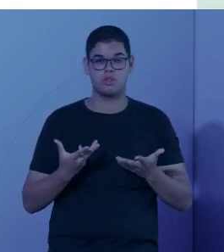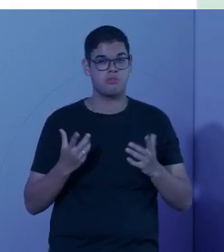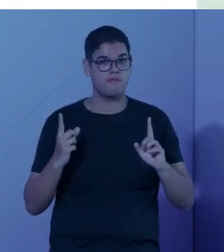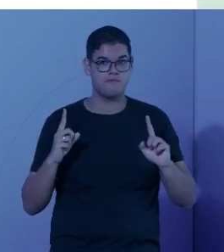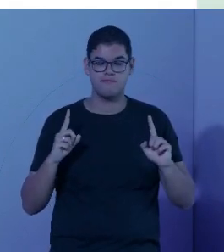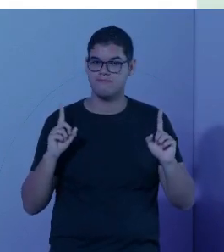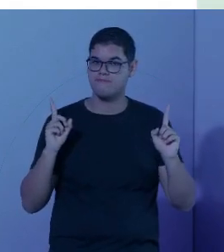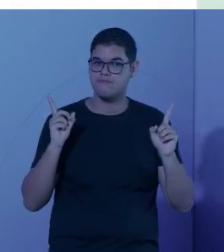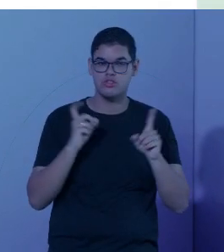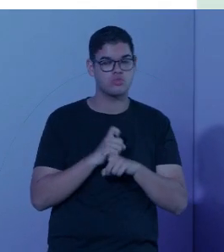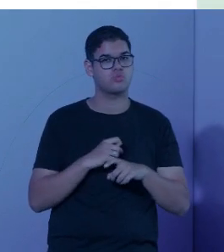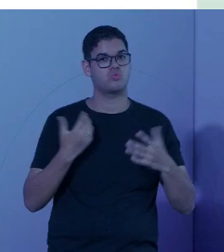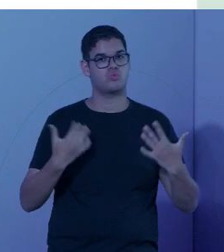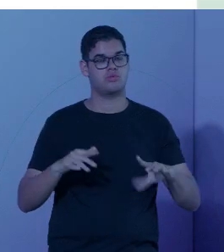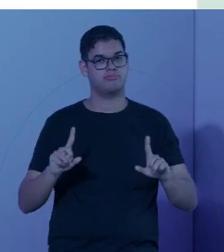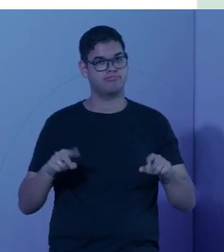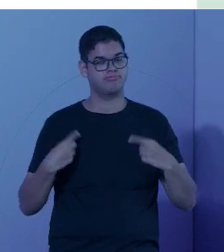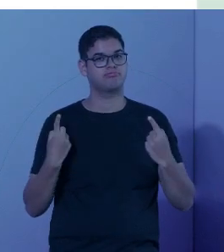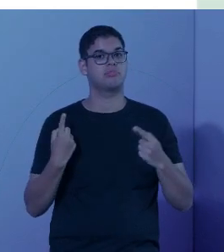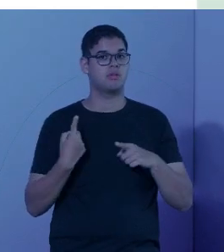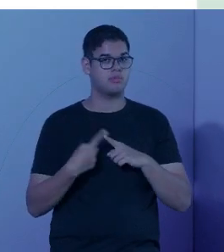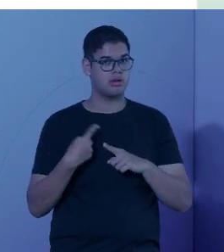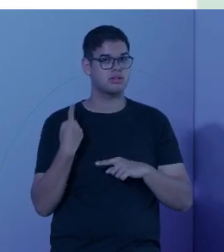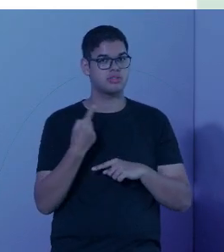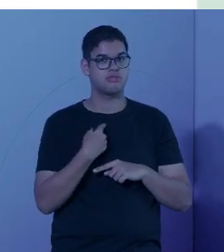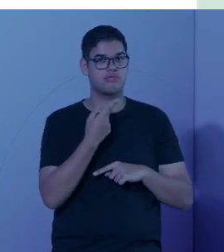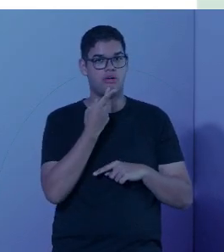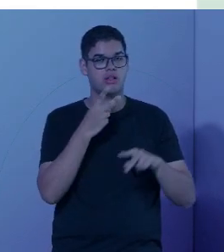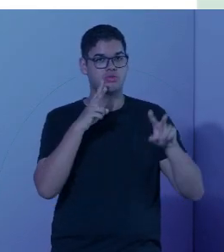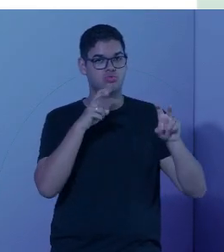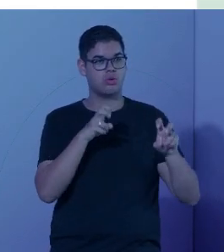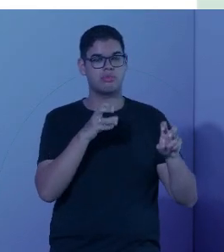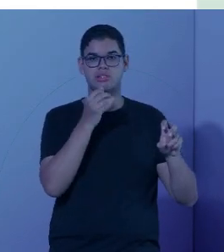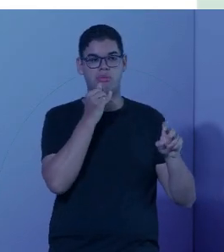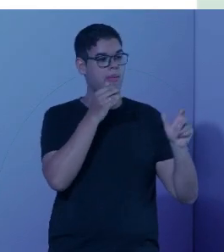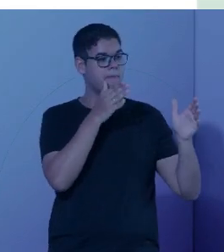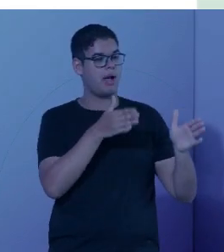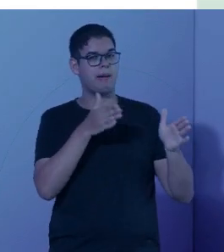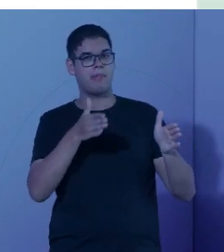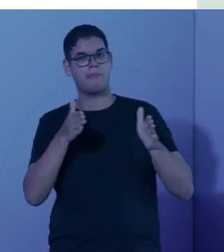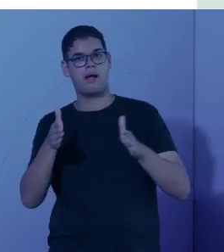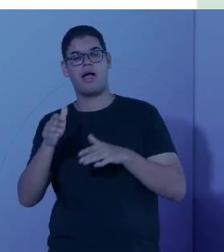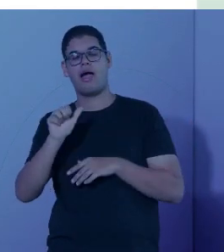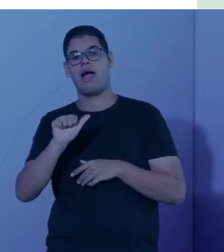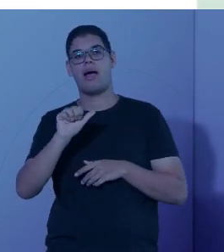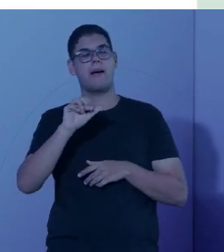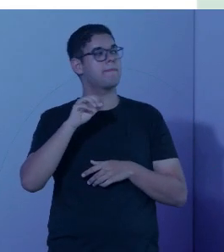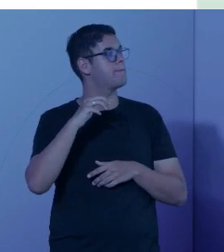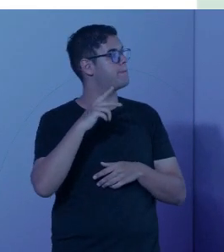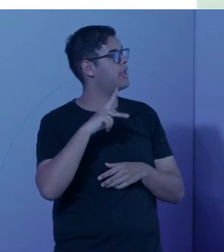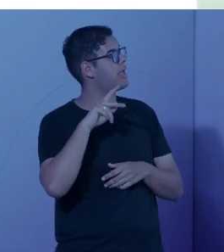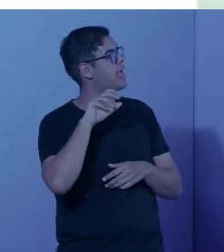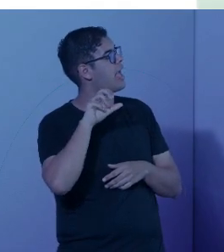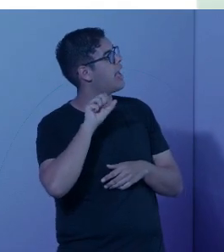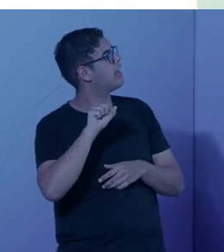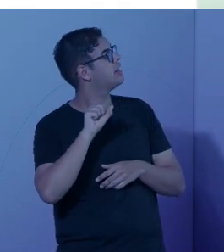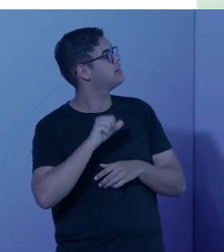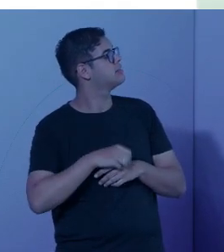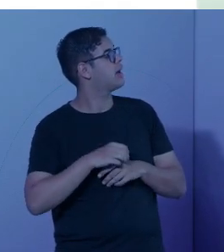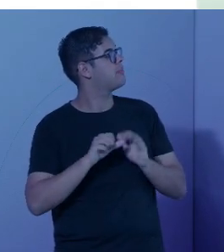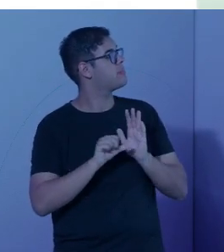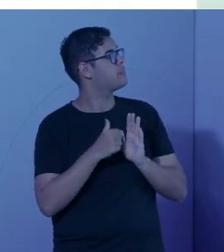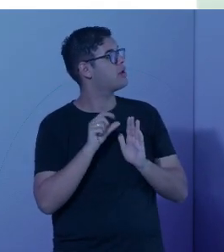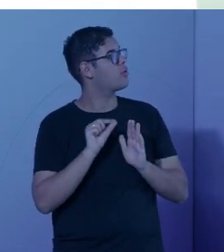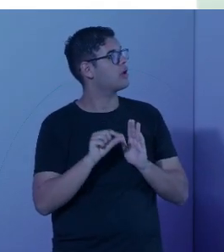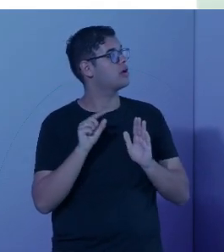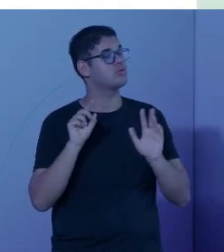desafiadora, né, quando a gente fala no processo de ATS, no processo tradicional de ATS. Né. O primeiro grande desafio é em relação ao